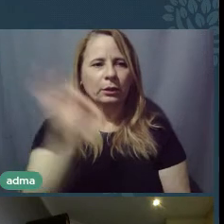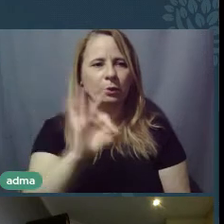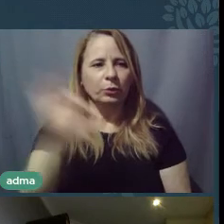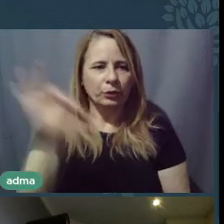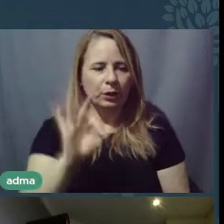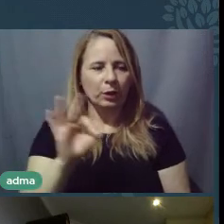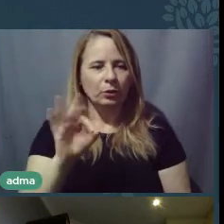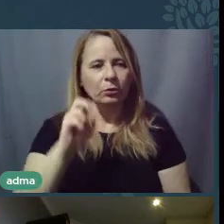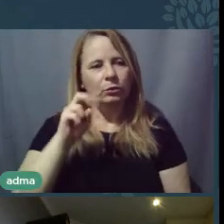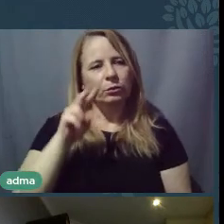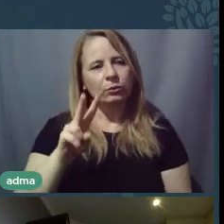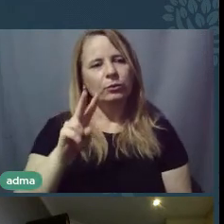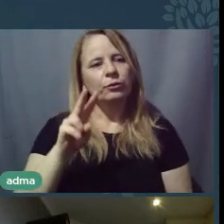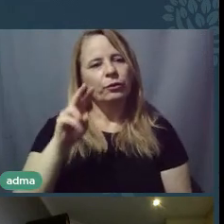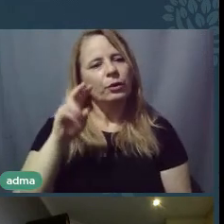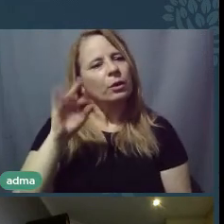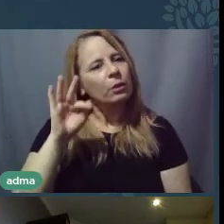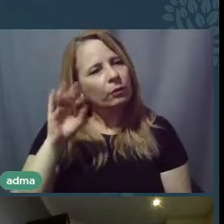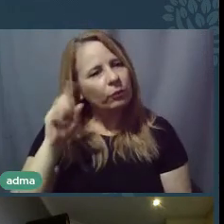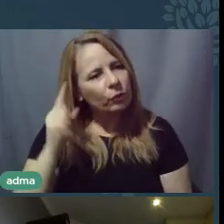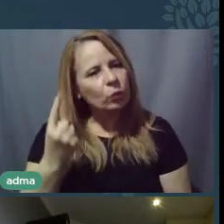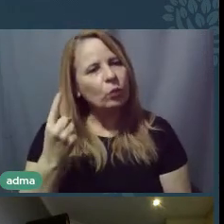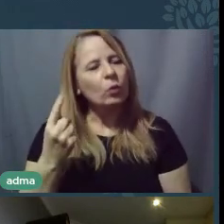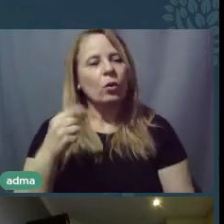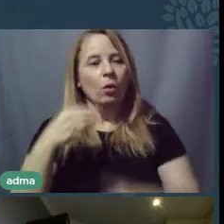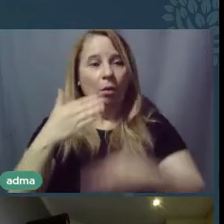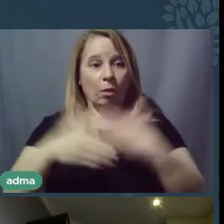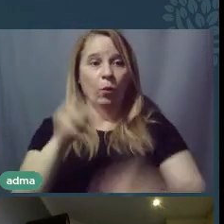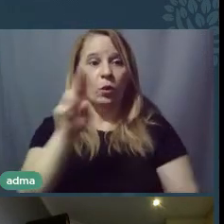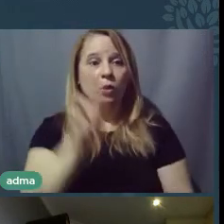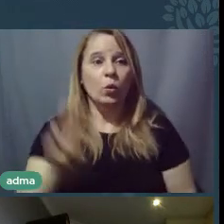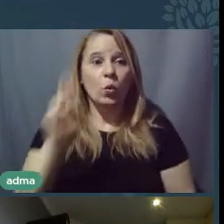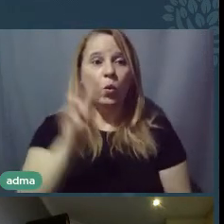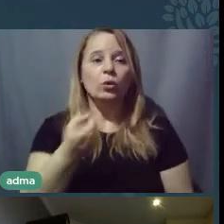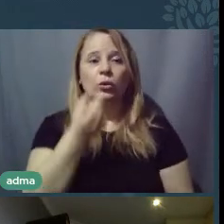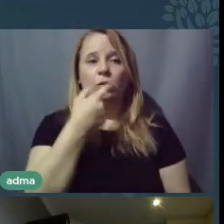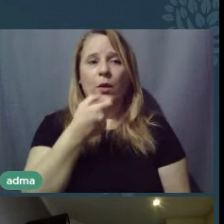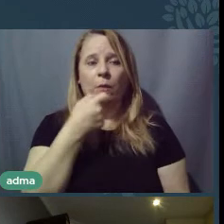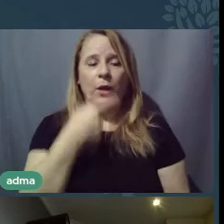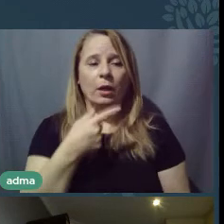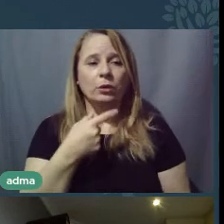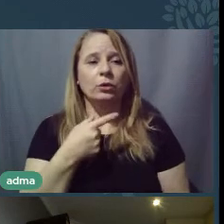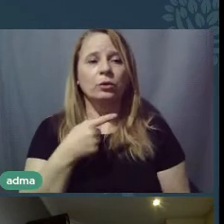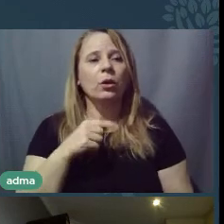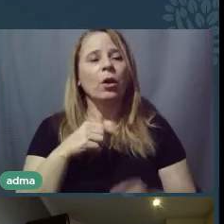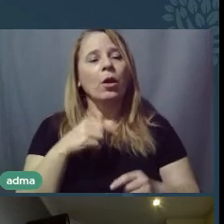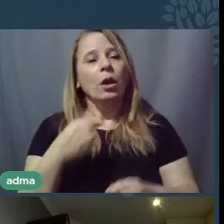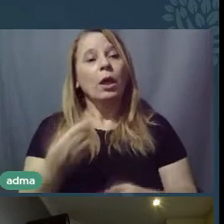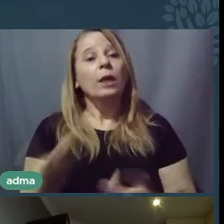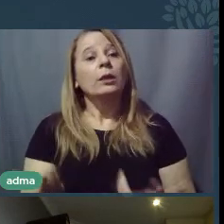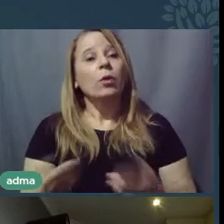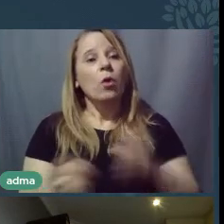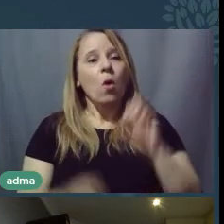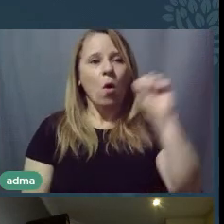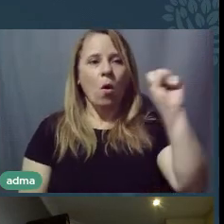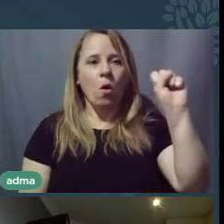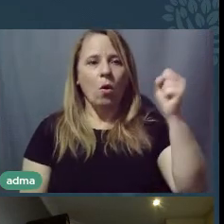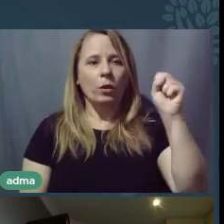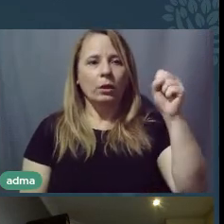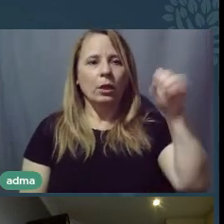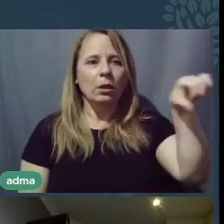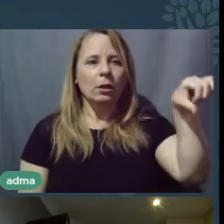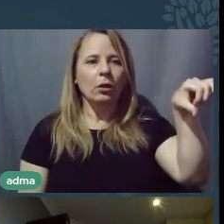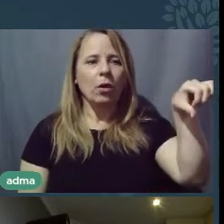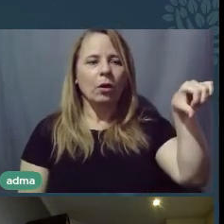VF1 após o uso do medicamento e um retorno do VF1 de 89% utilizando